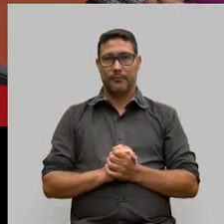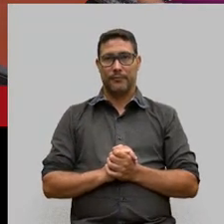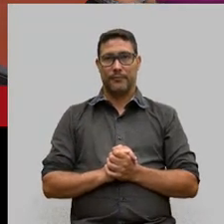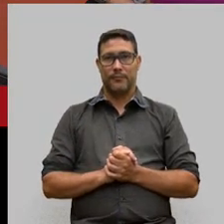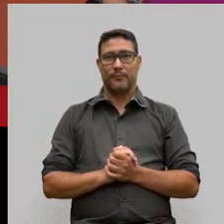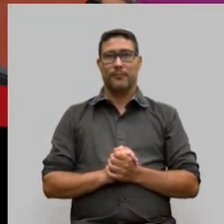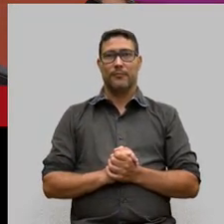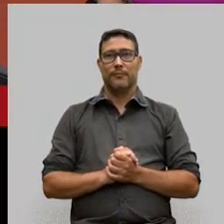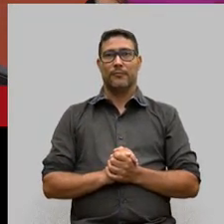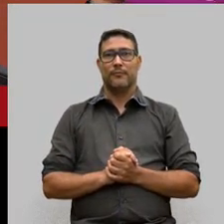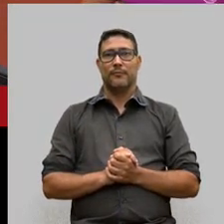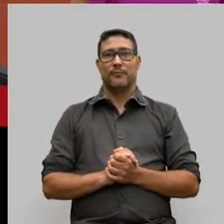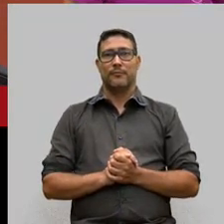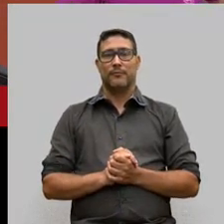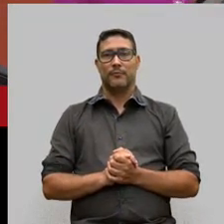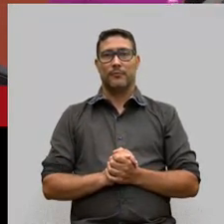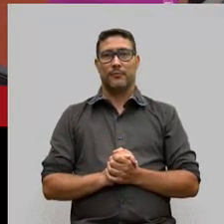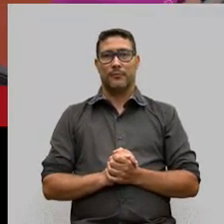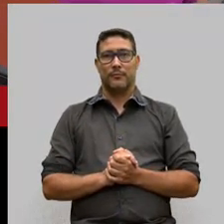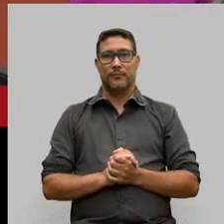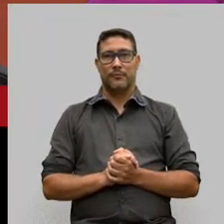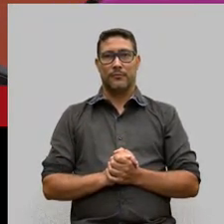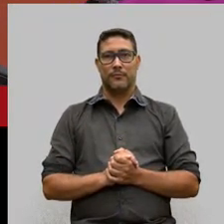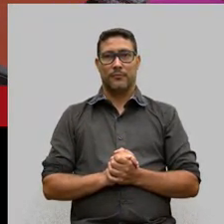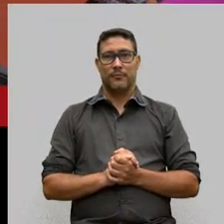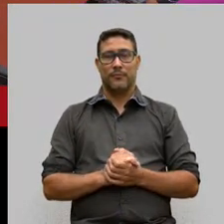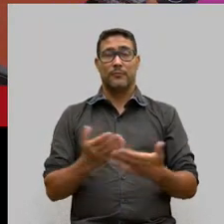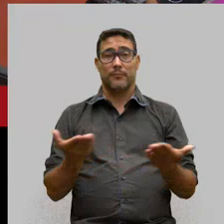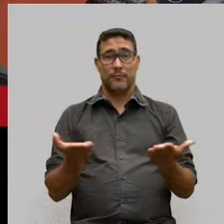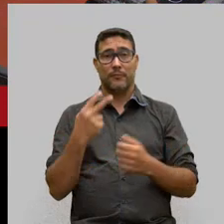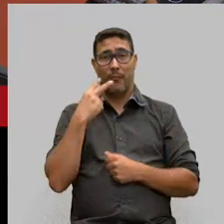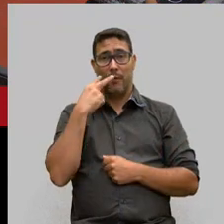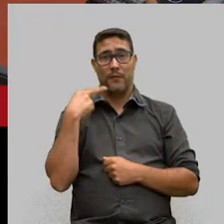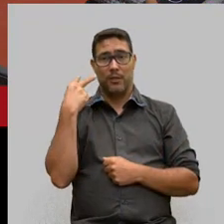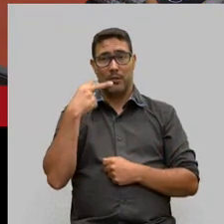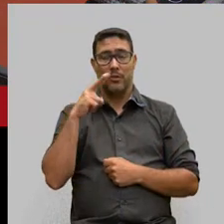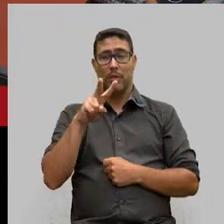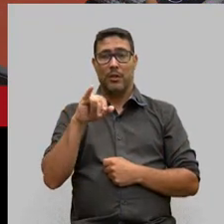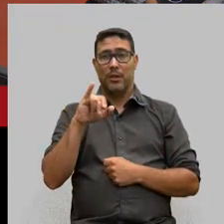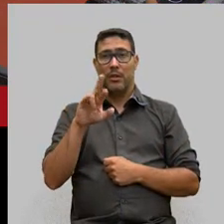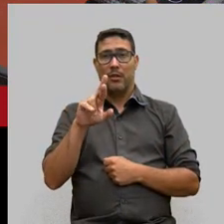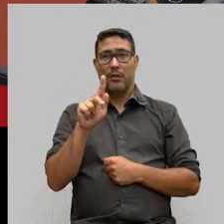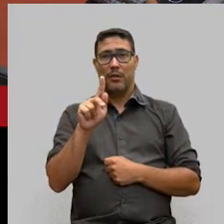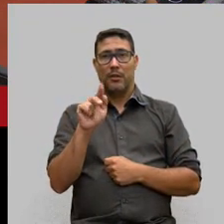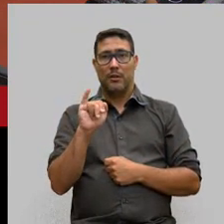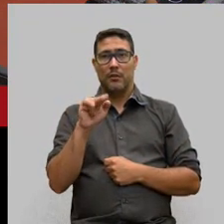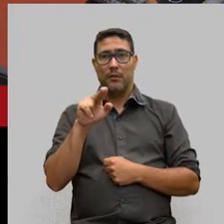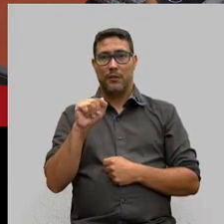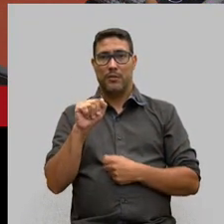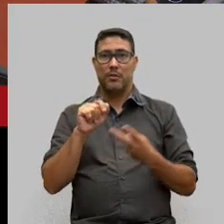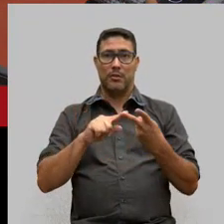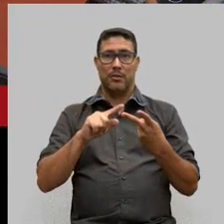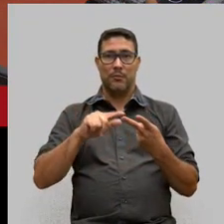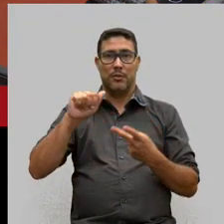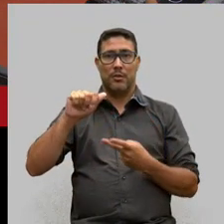Obrigado Bia agora a vereadora virg e depois na sequência o Álvaro